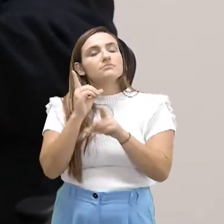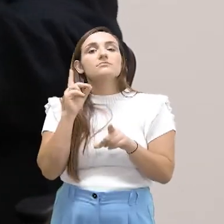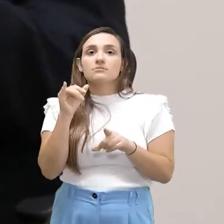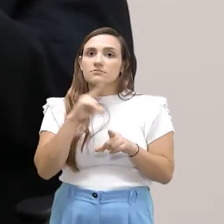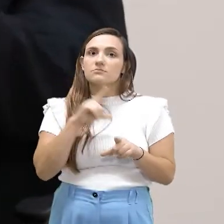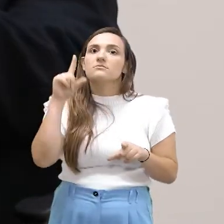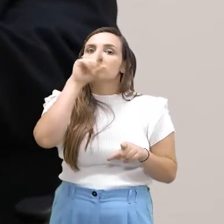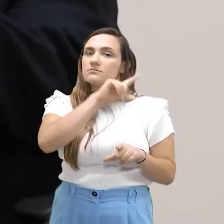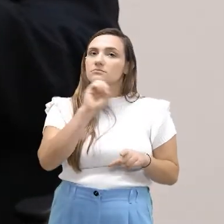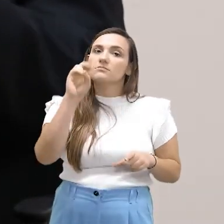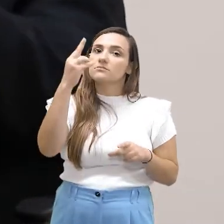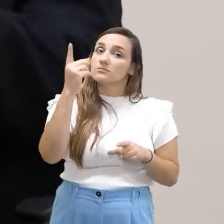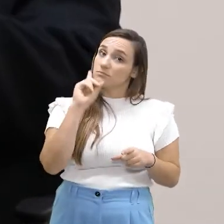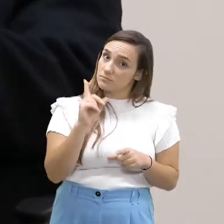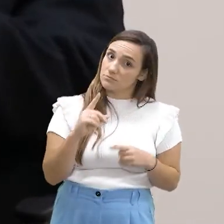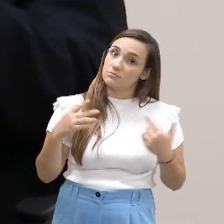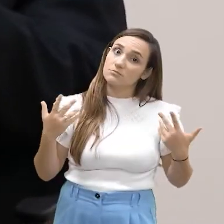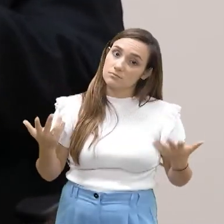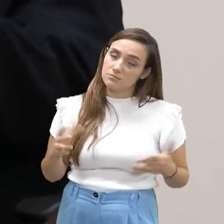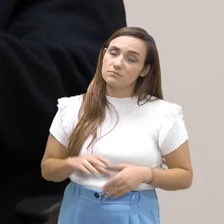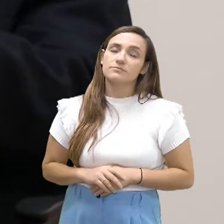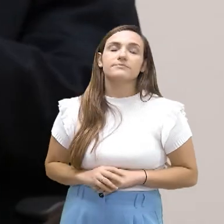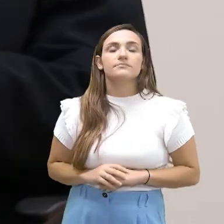constatamos eventuais irregularidades.